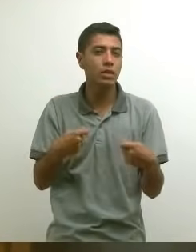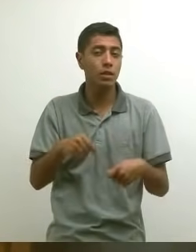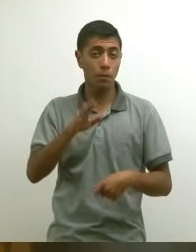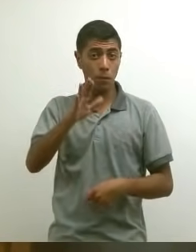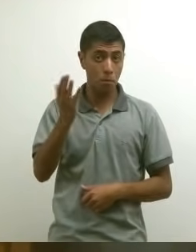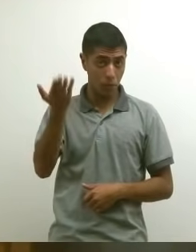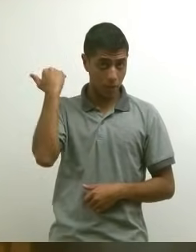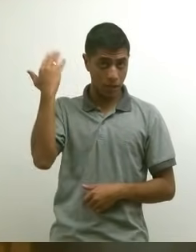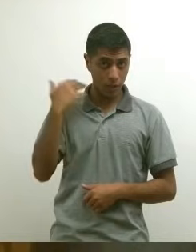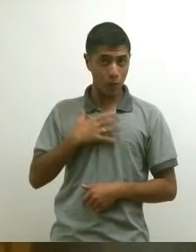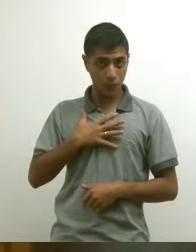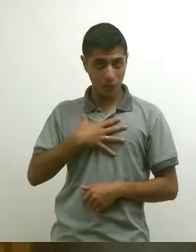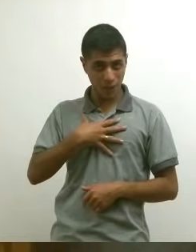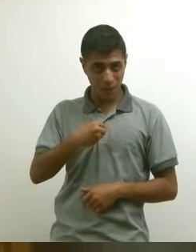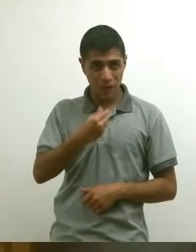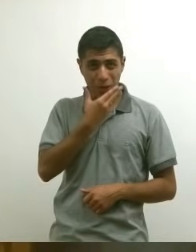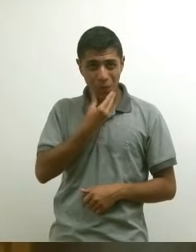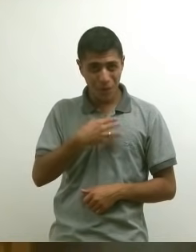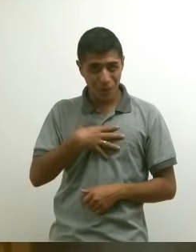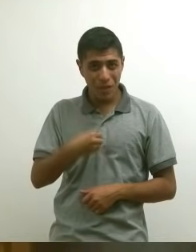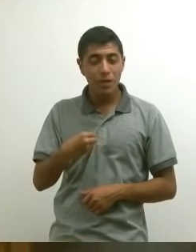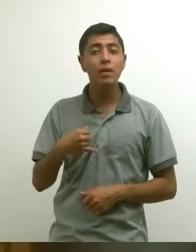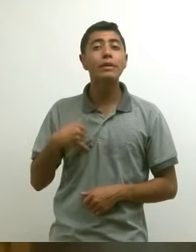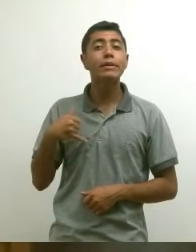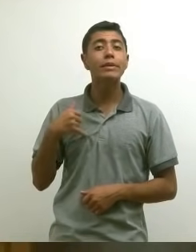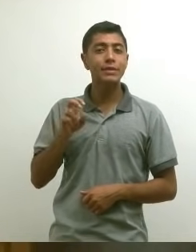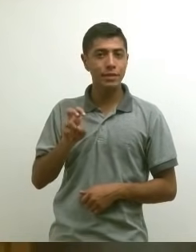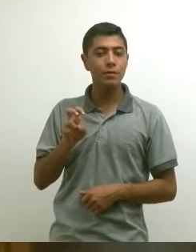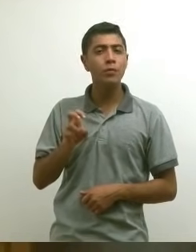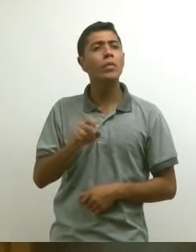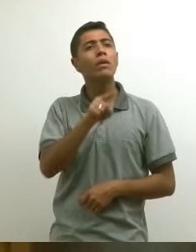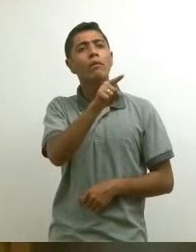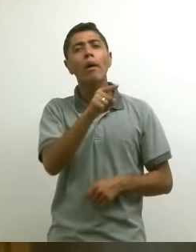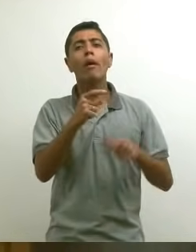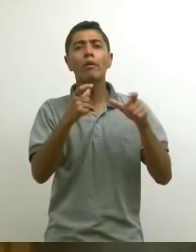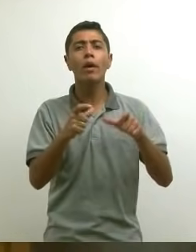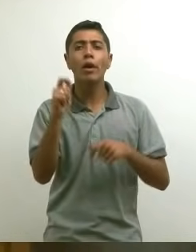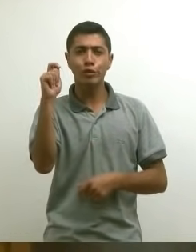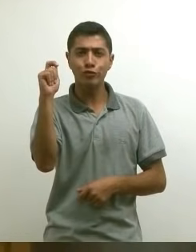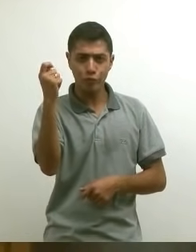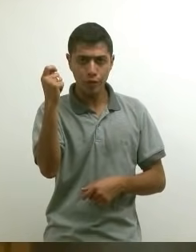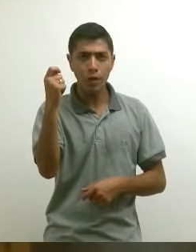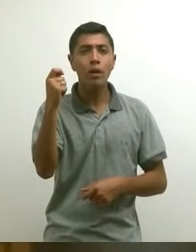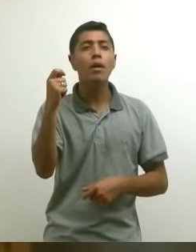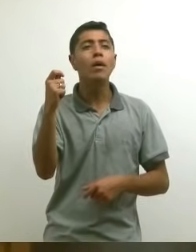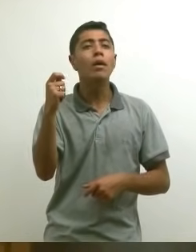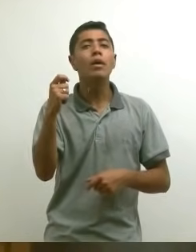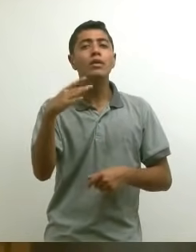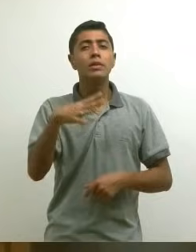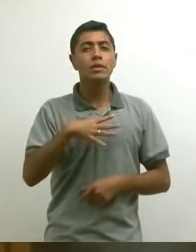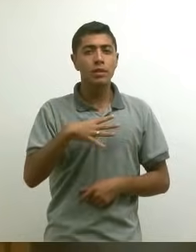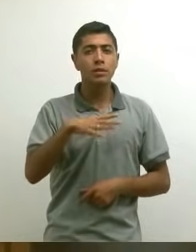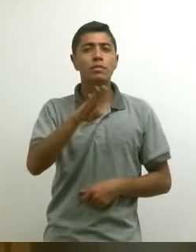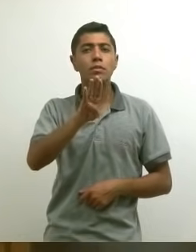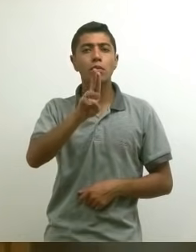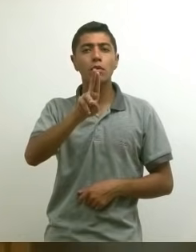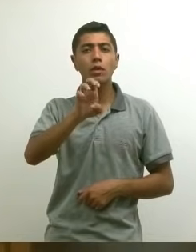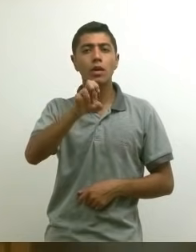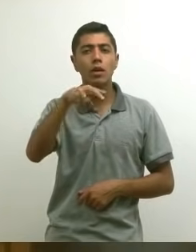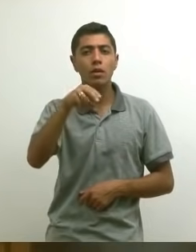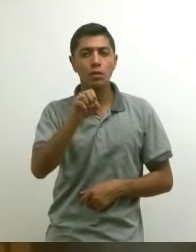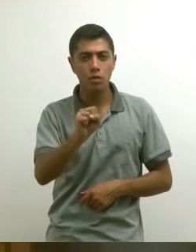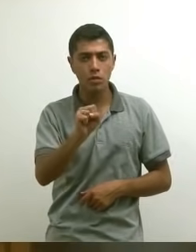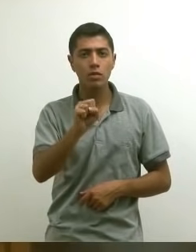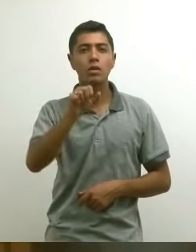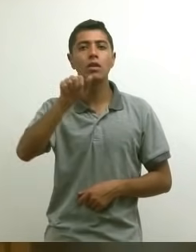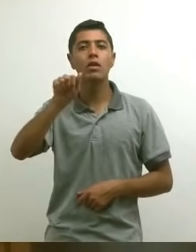projeto lama na praça buenos aires a gente ia para um levava o balde ela tinha água e tinha terra e